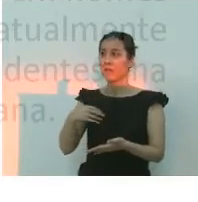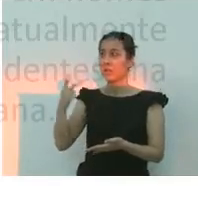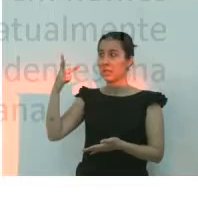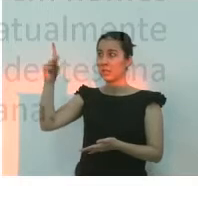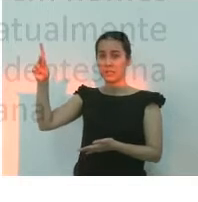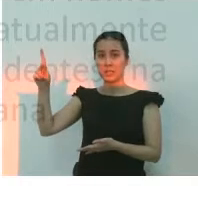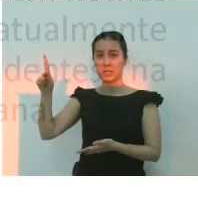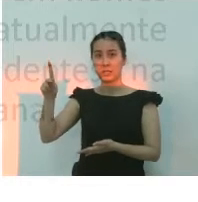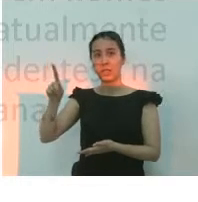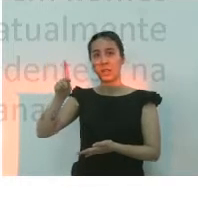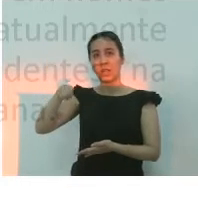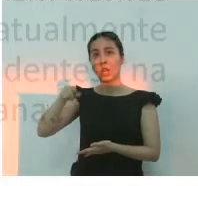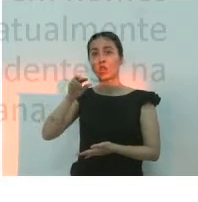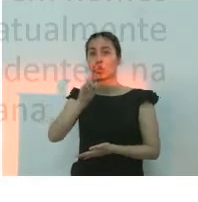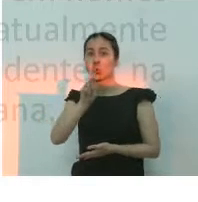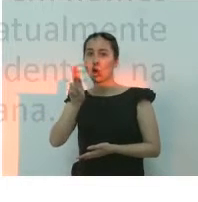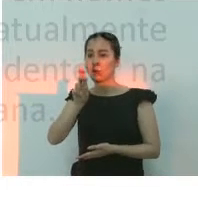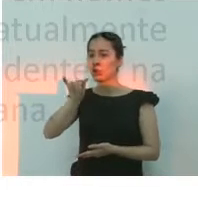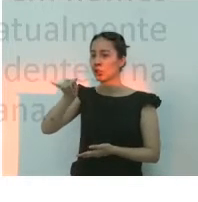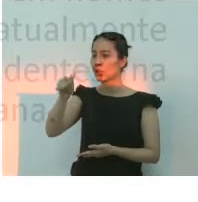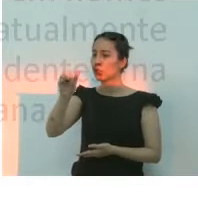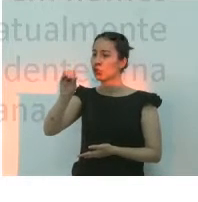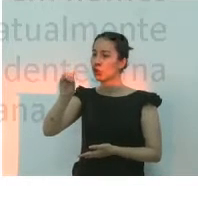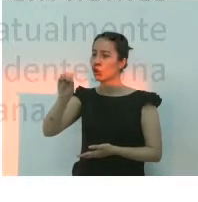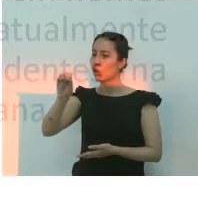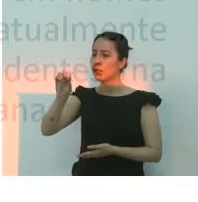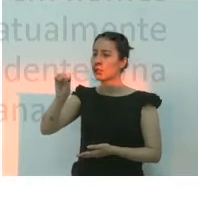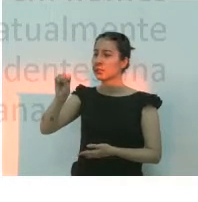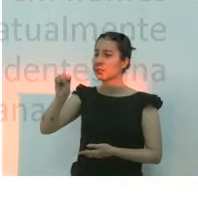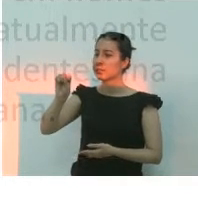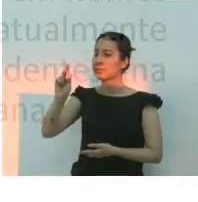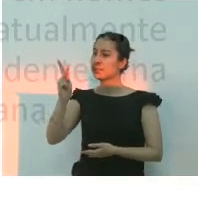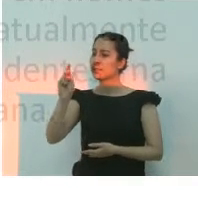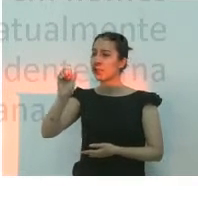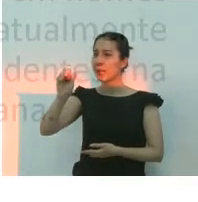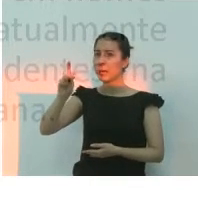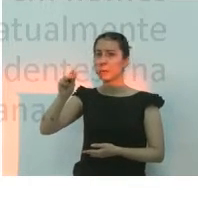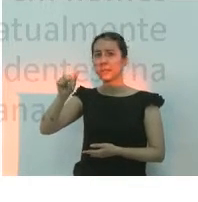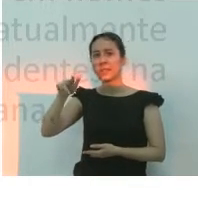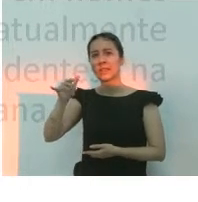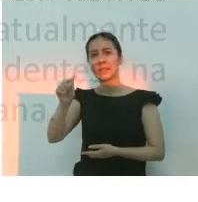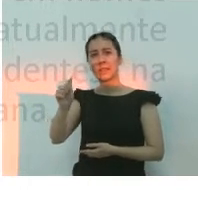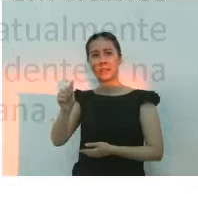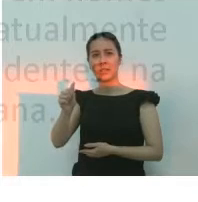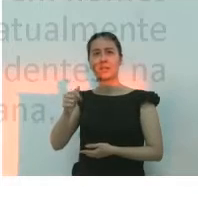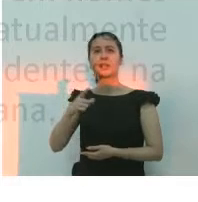pina tinha 1 ano e 3 meses